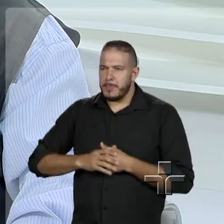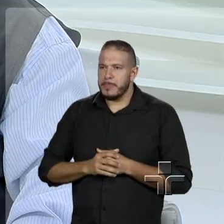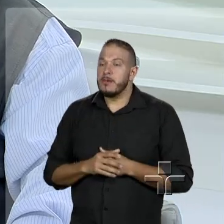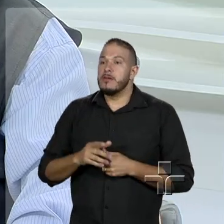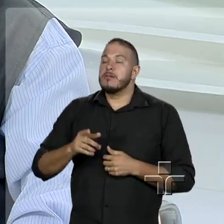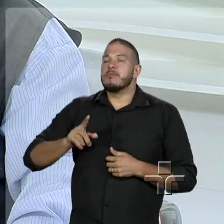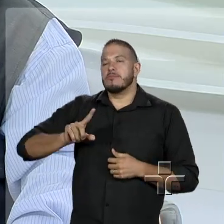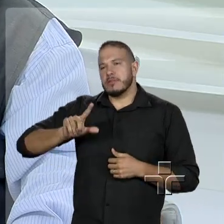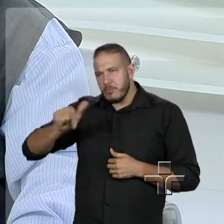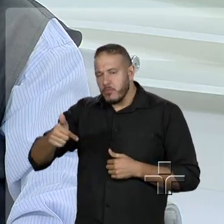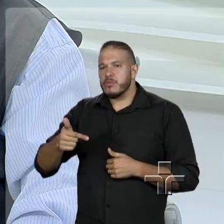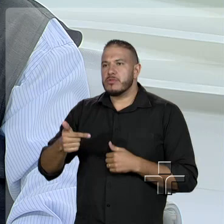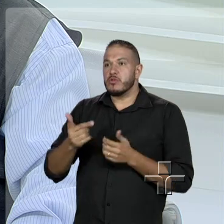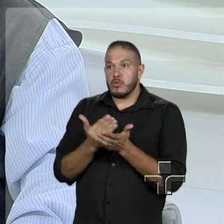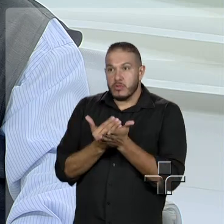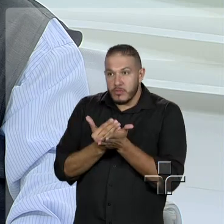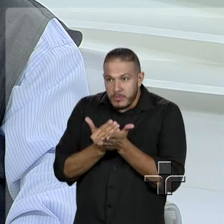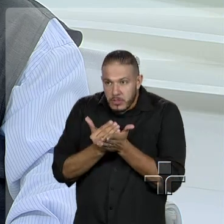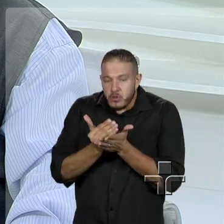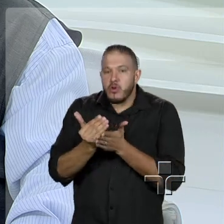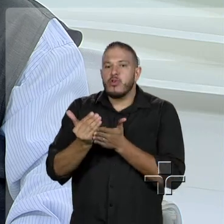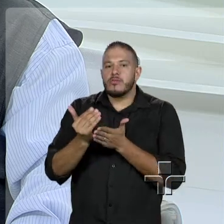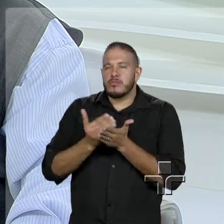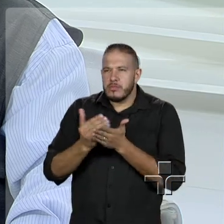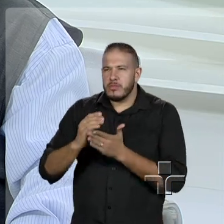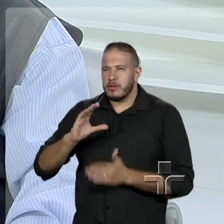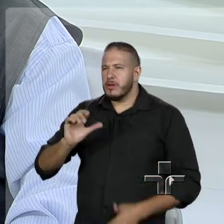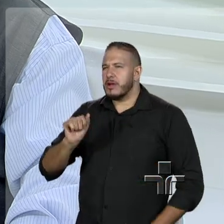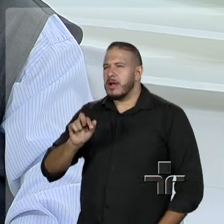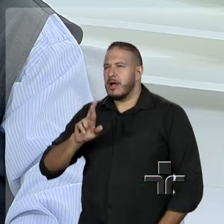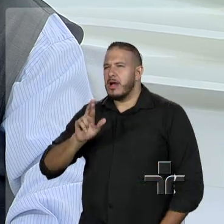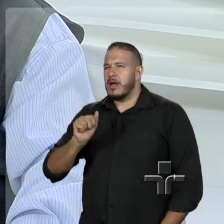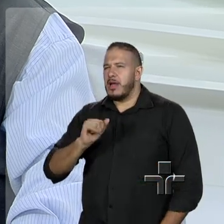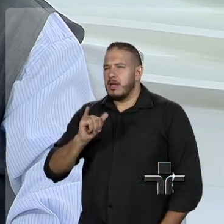Quando começou-se Carajás, um pouco antes,